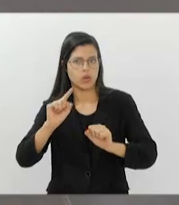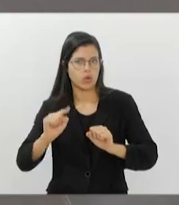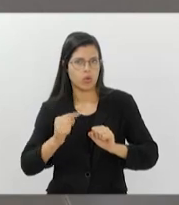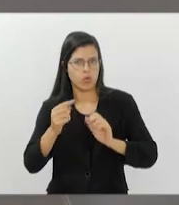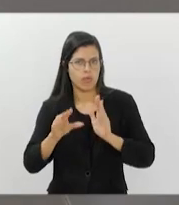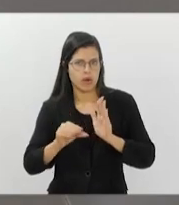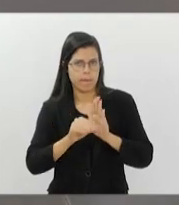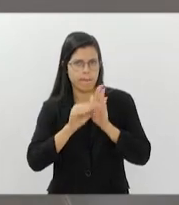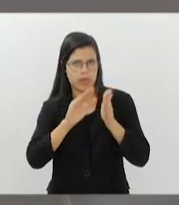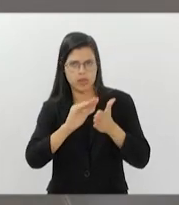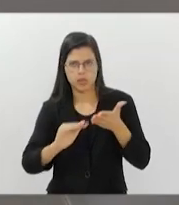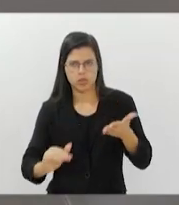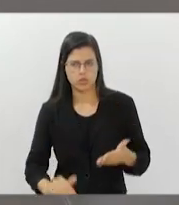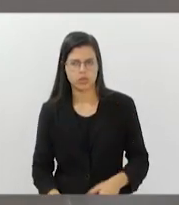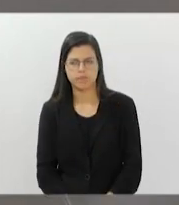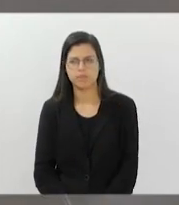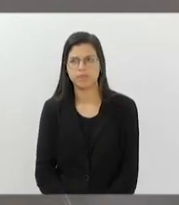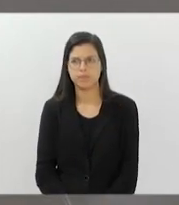emenda supressiva.